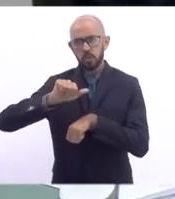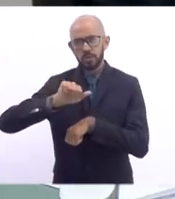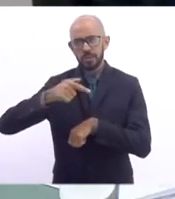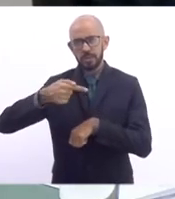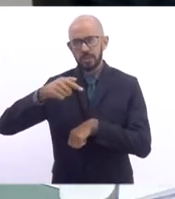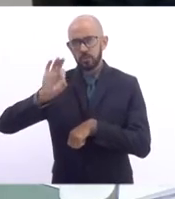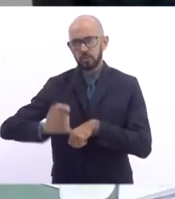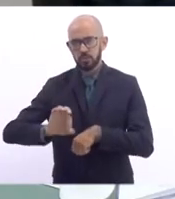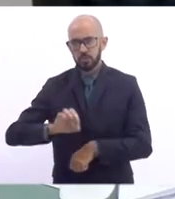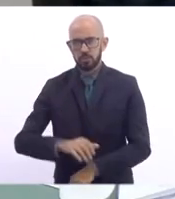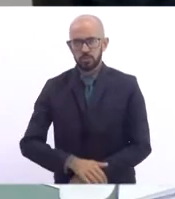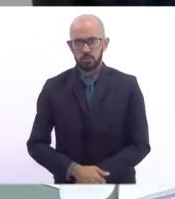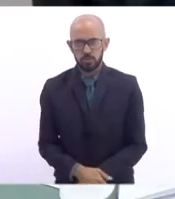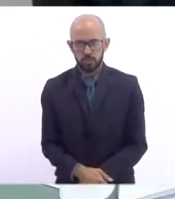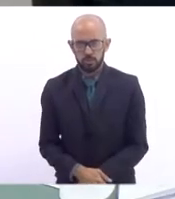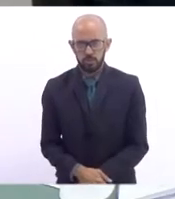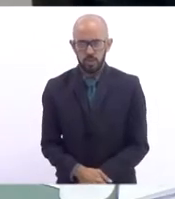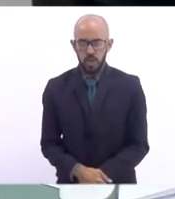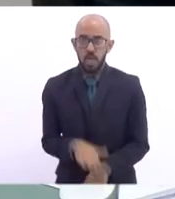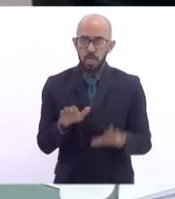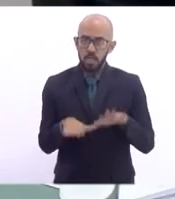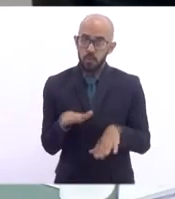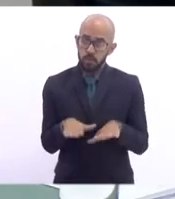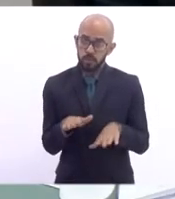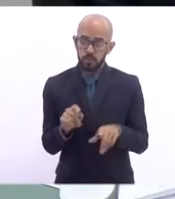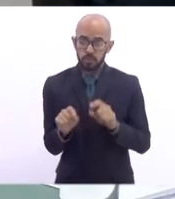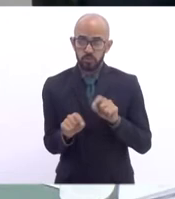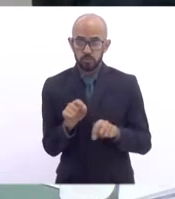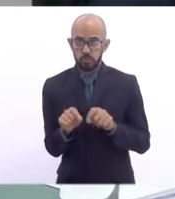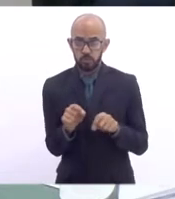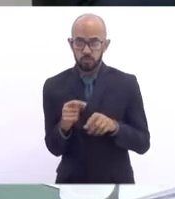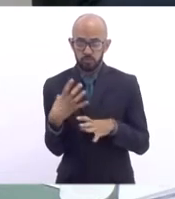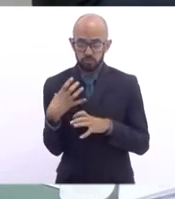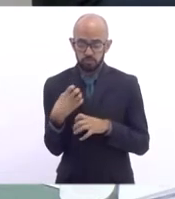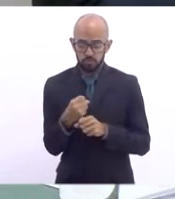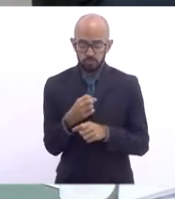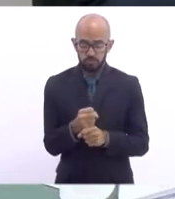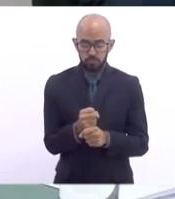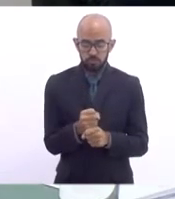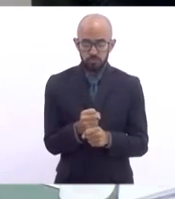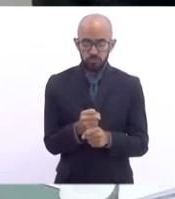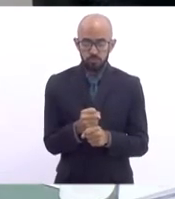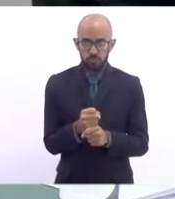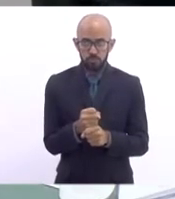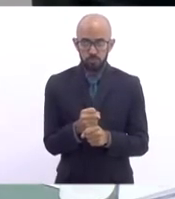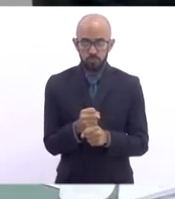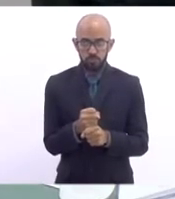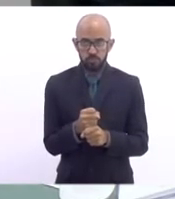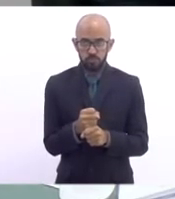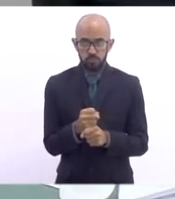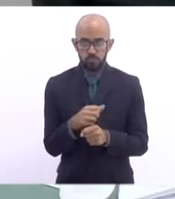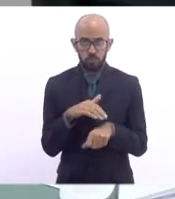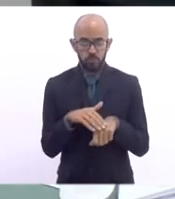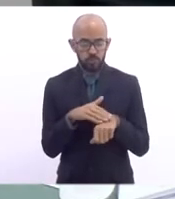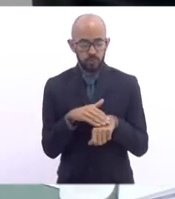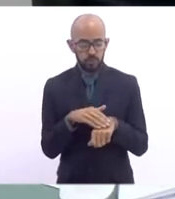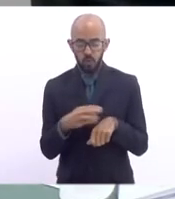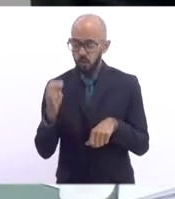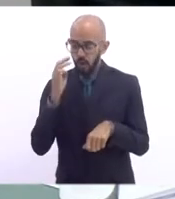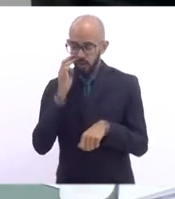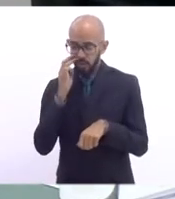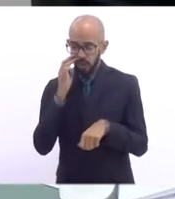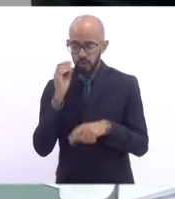cento Possivelmente e eu faça as contas aqui até uma conversa que eu tive com waldeck